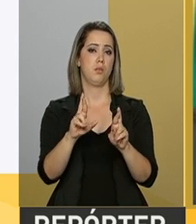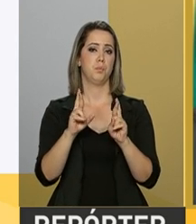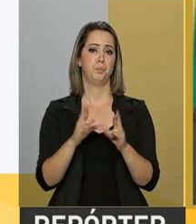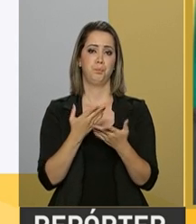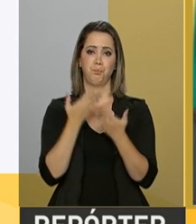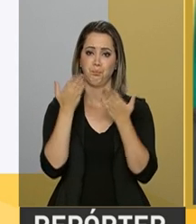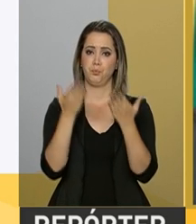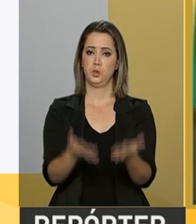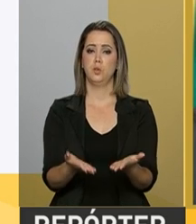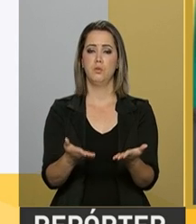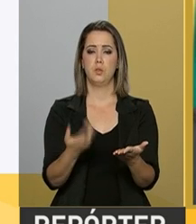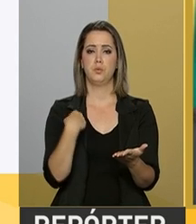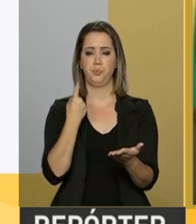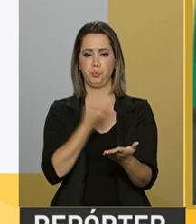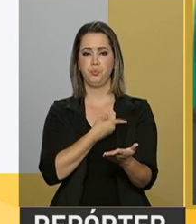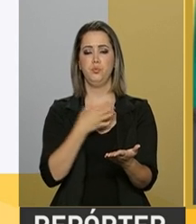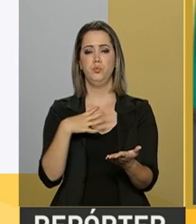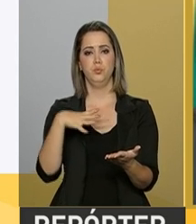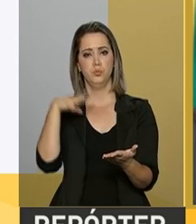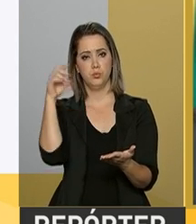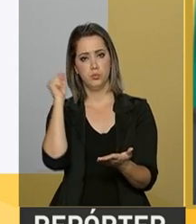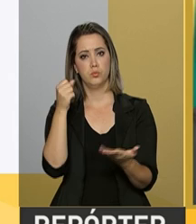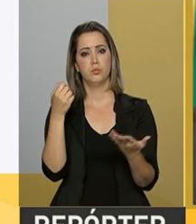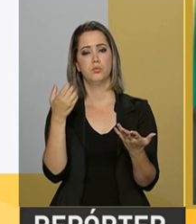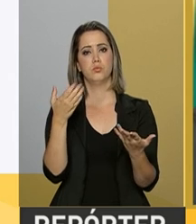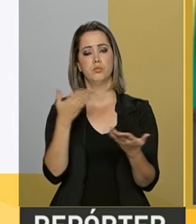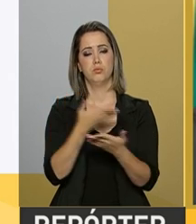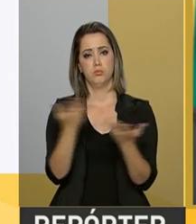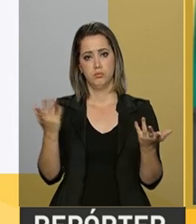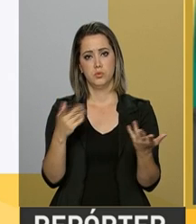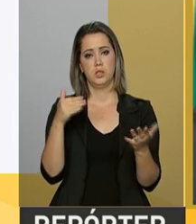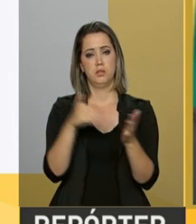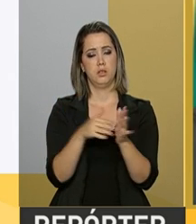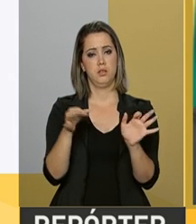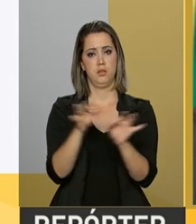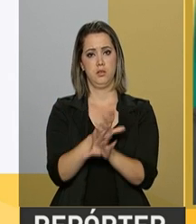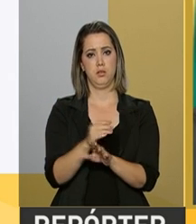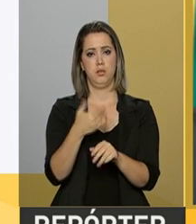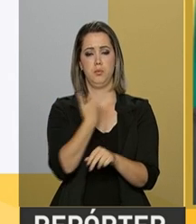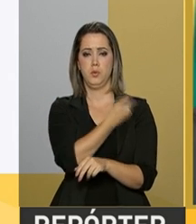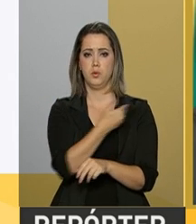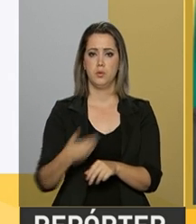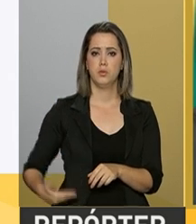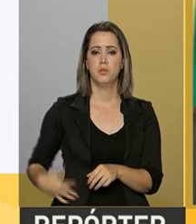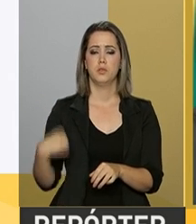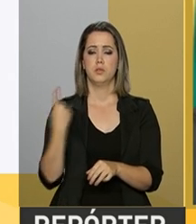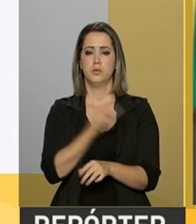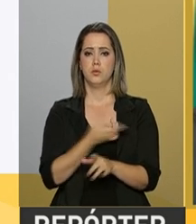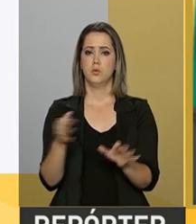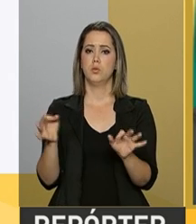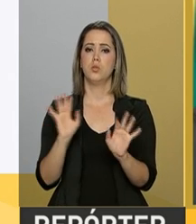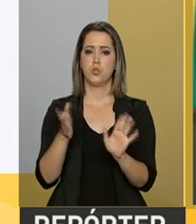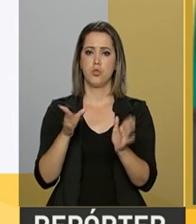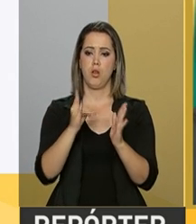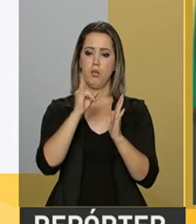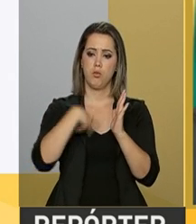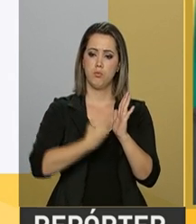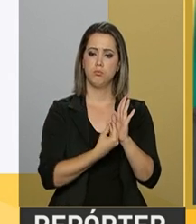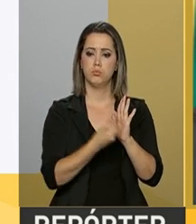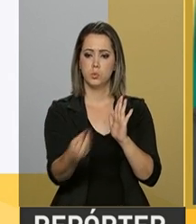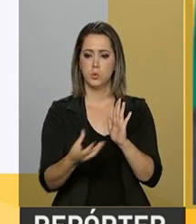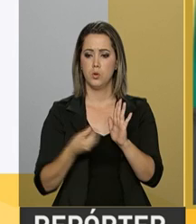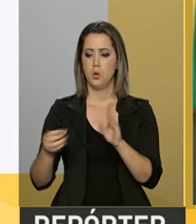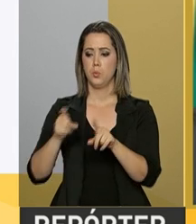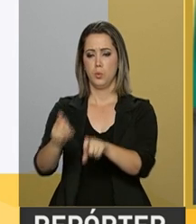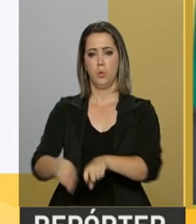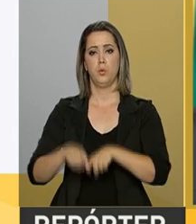você que é ouvinte está nos ouvindo agora eu espero que até o final do governo nós consigamos regularizar não apenas os títulos de propriedade da área